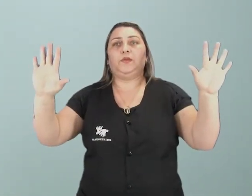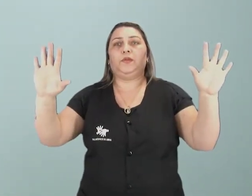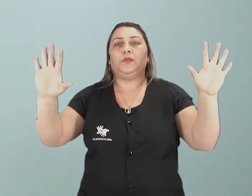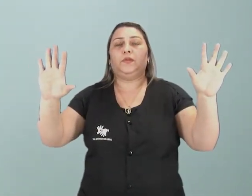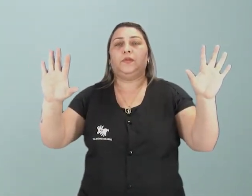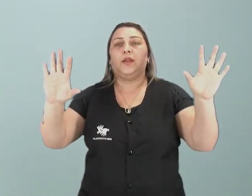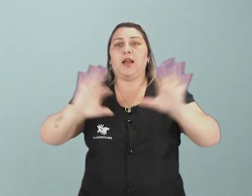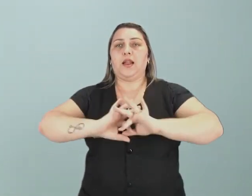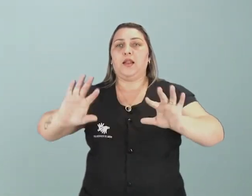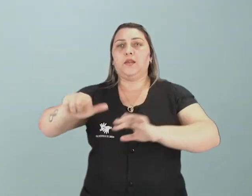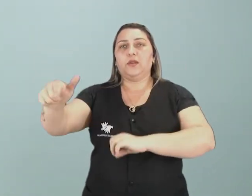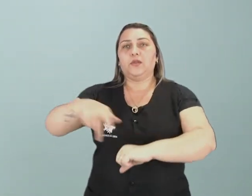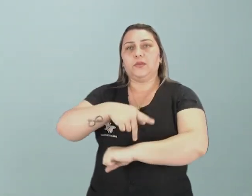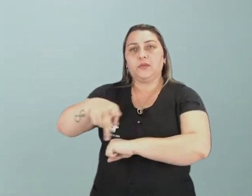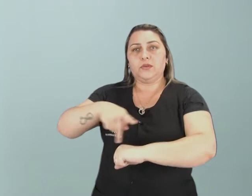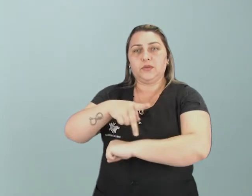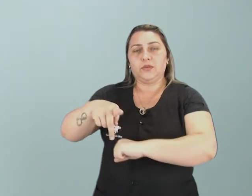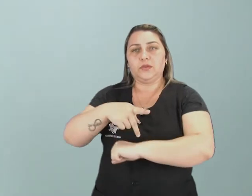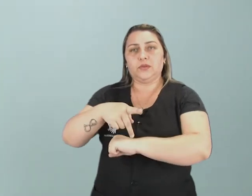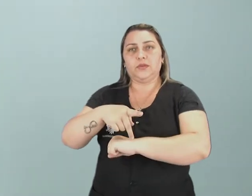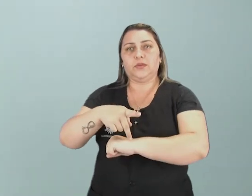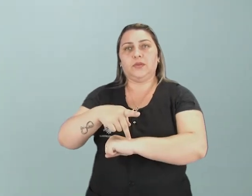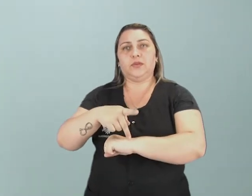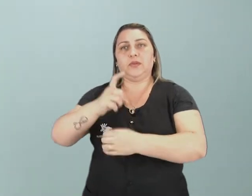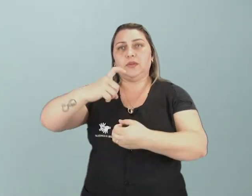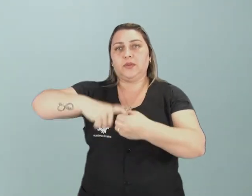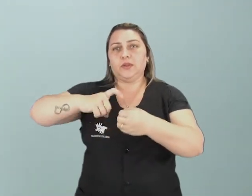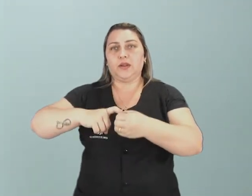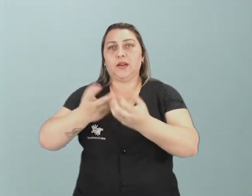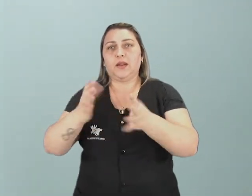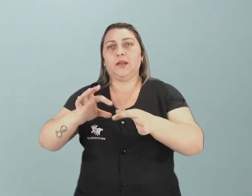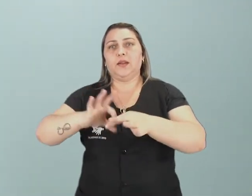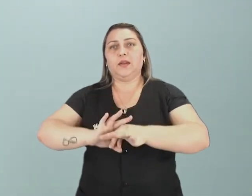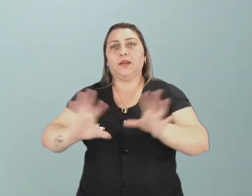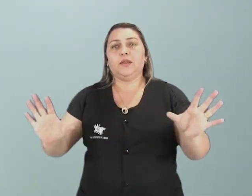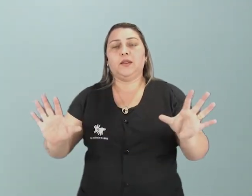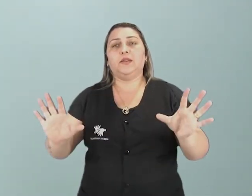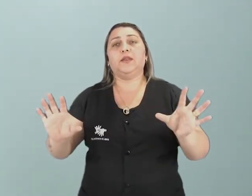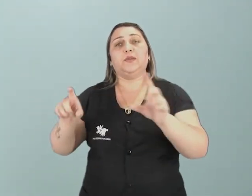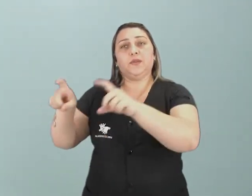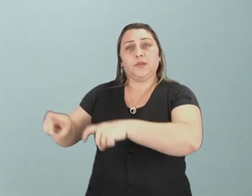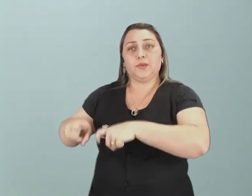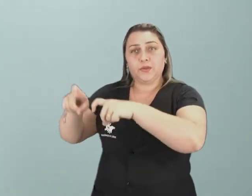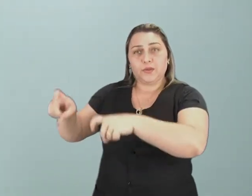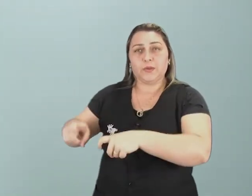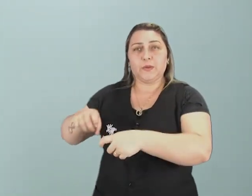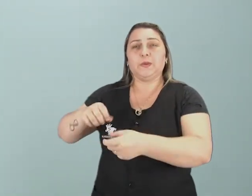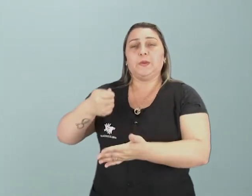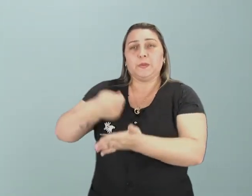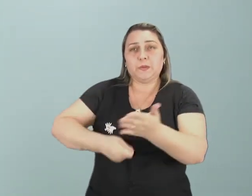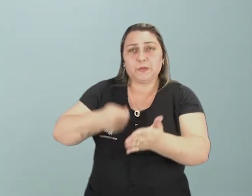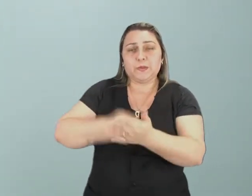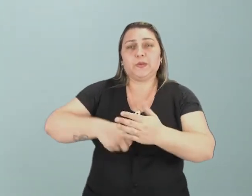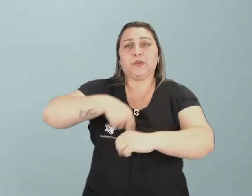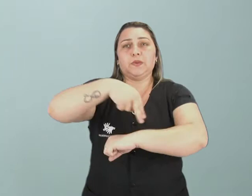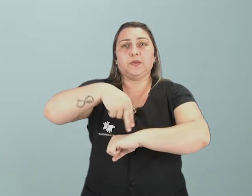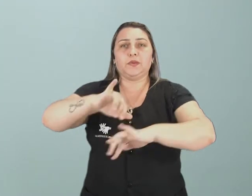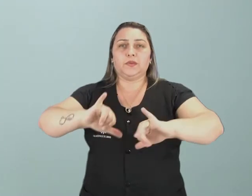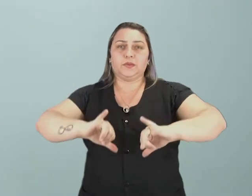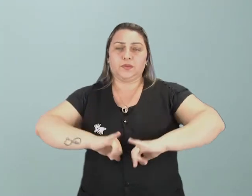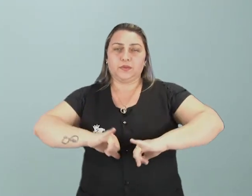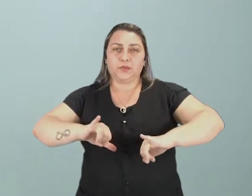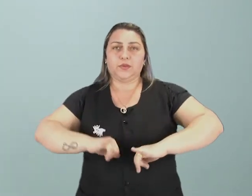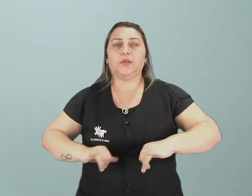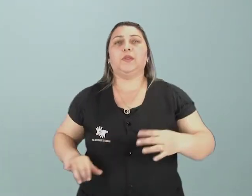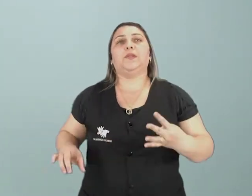desvencilhar desse tipo de protetorado, de colonialismo, de pressão que essas nações sofrem.